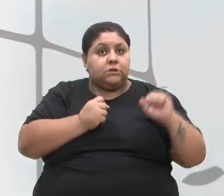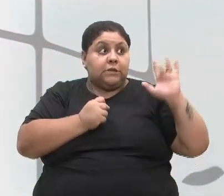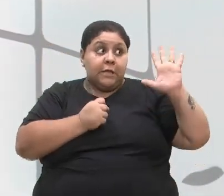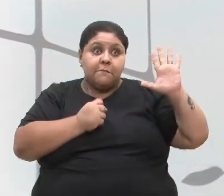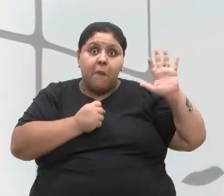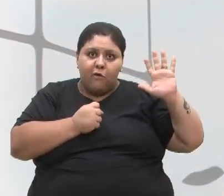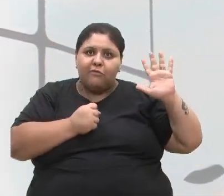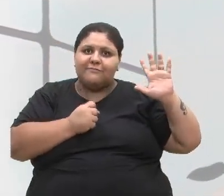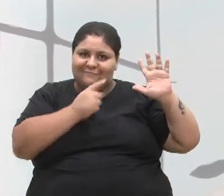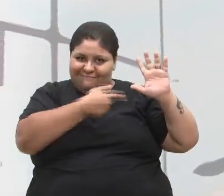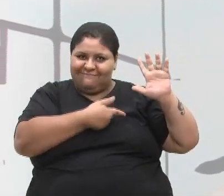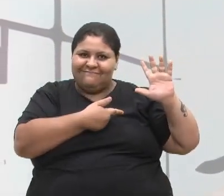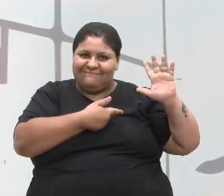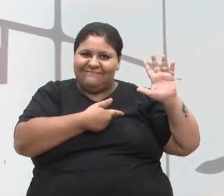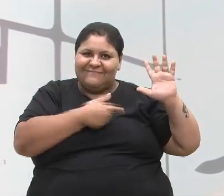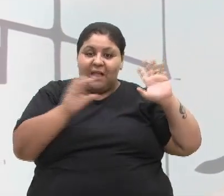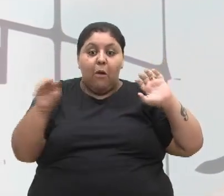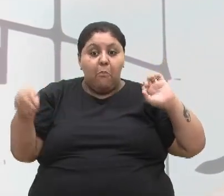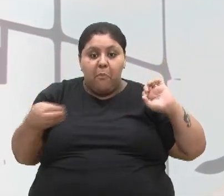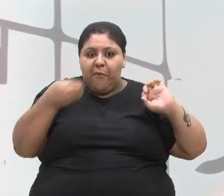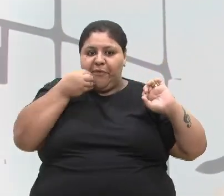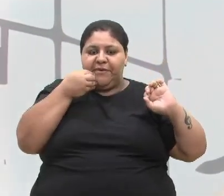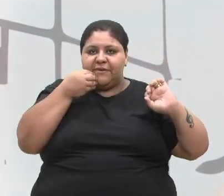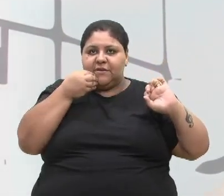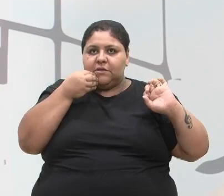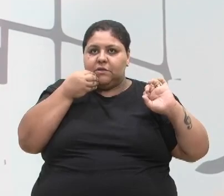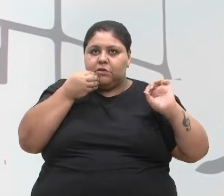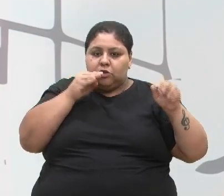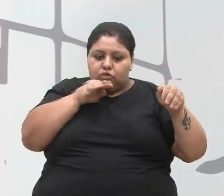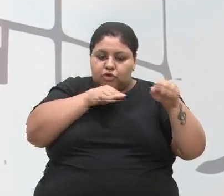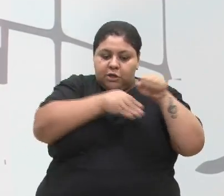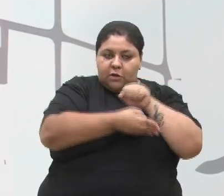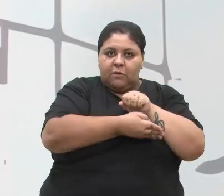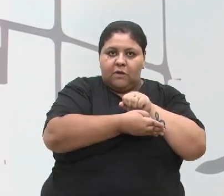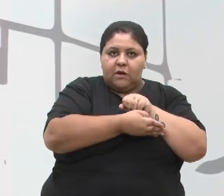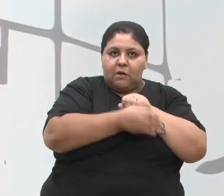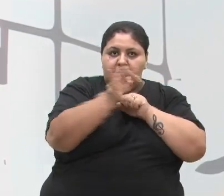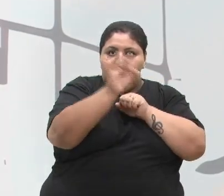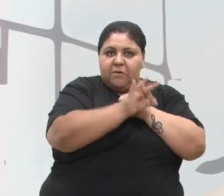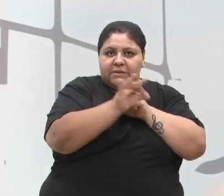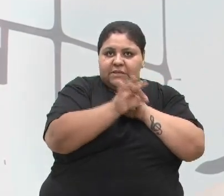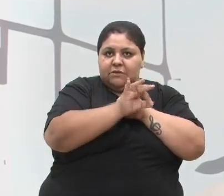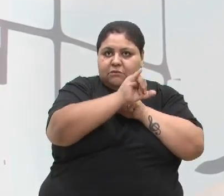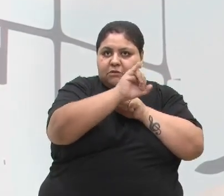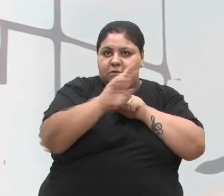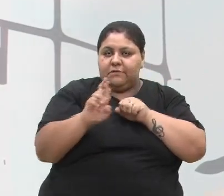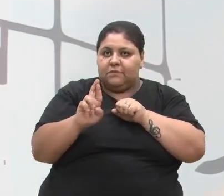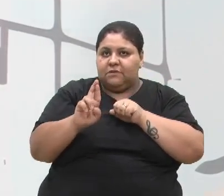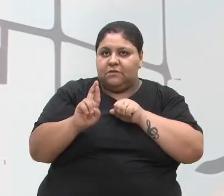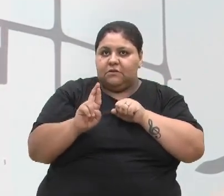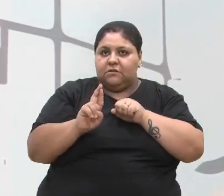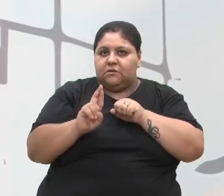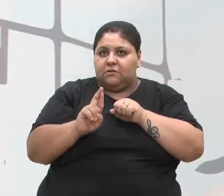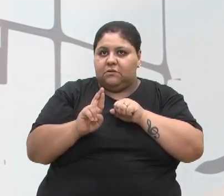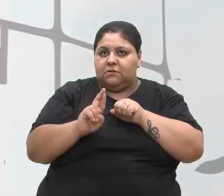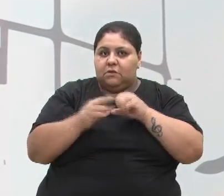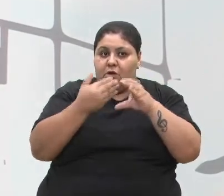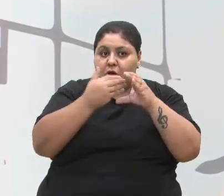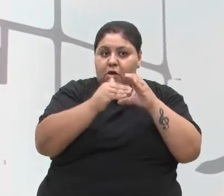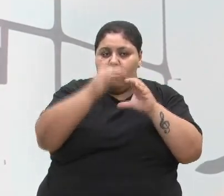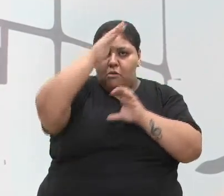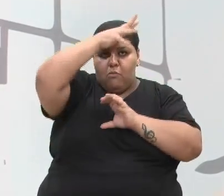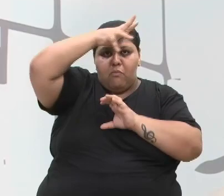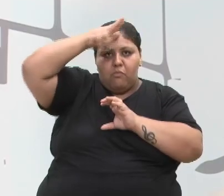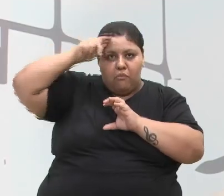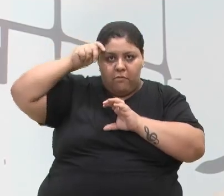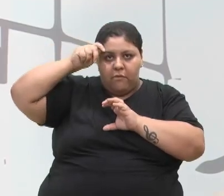um nas suas mãos, essa possibilidade de reter parte do recurso, né, parte do nosso imposto de renda para o município.